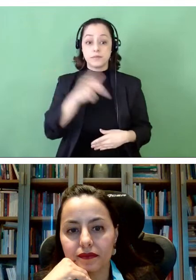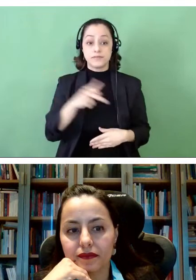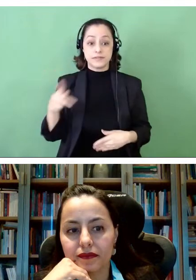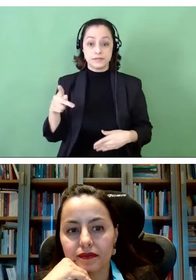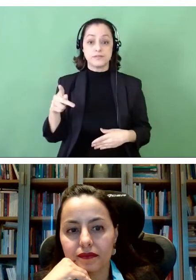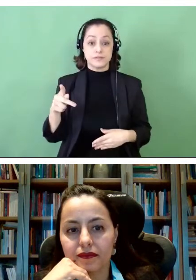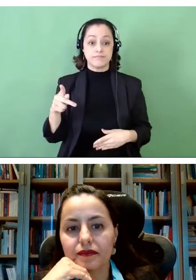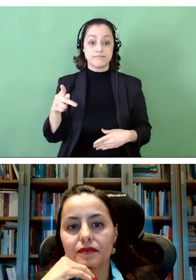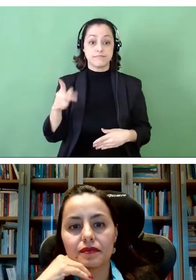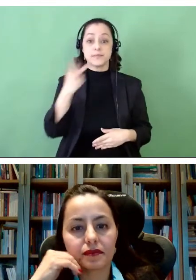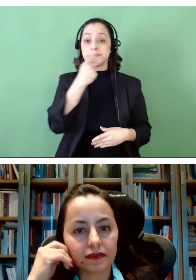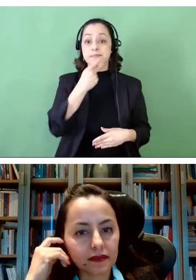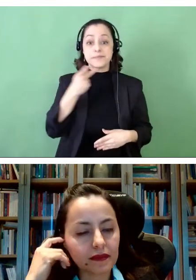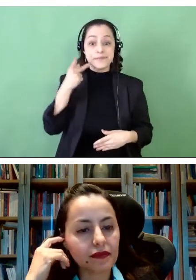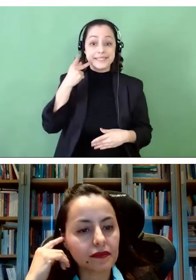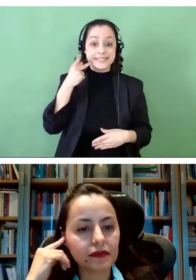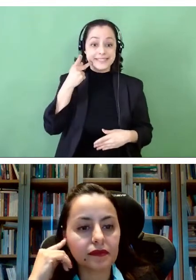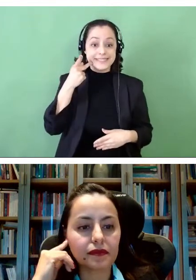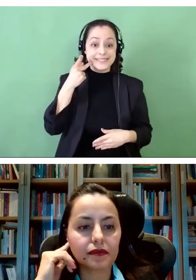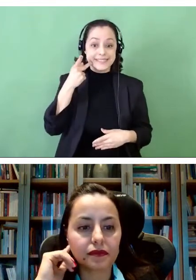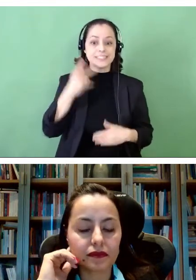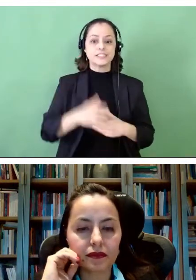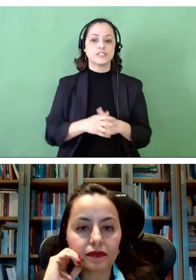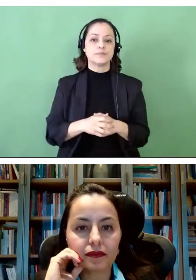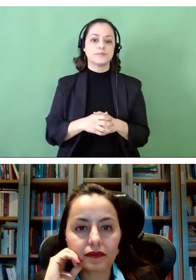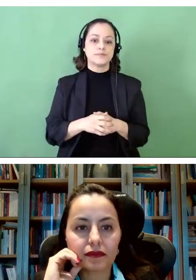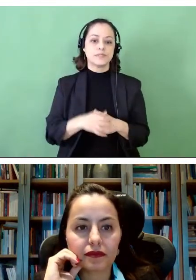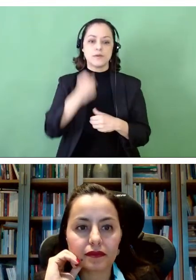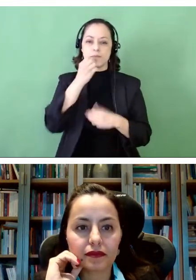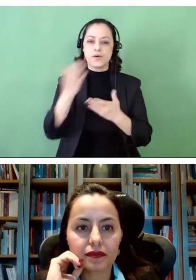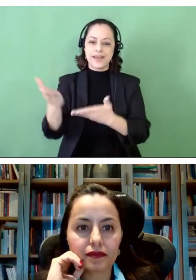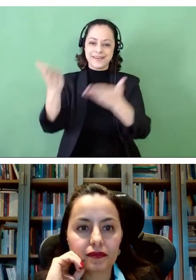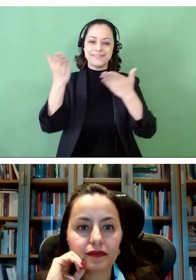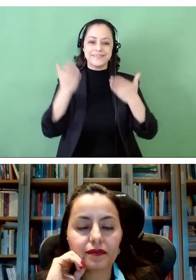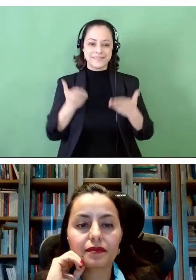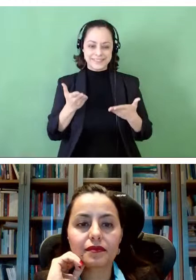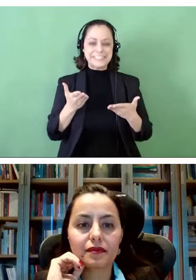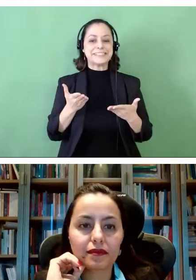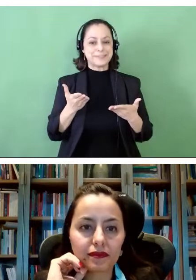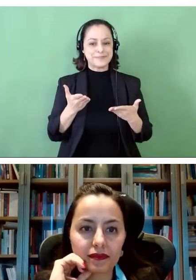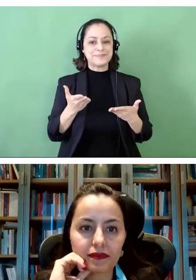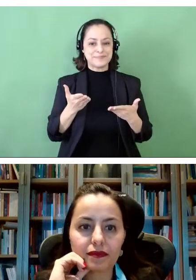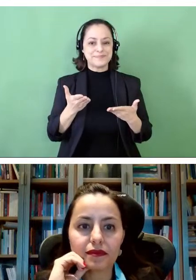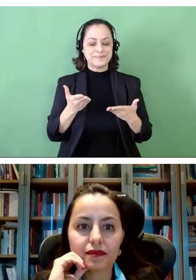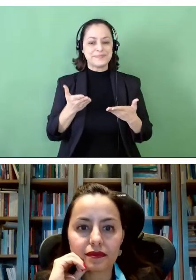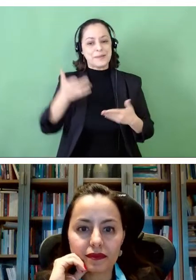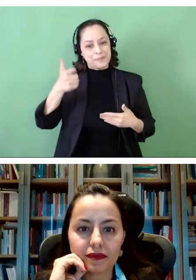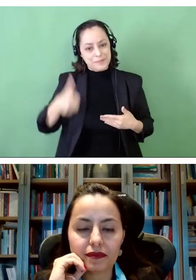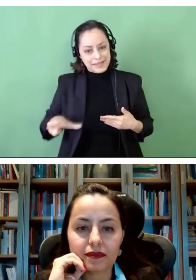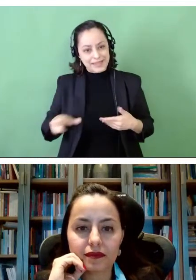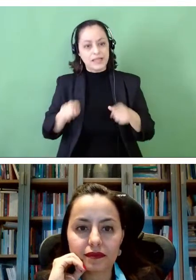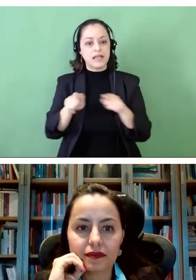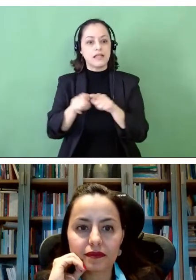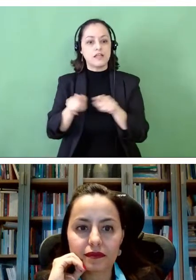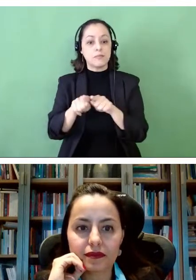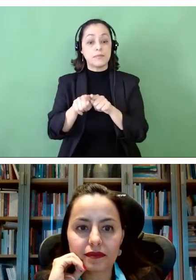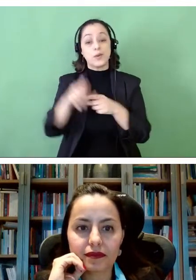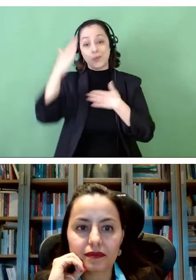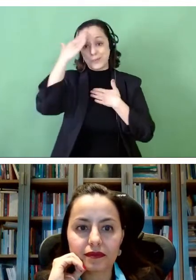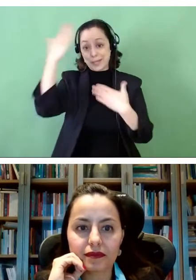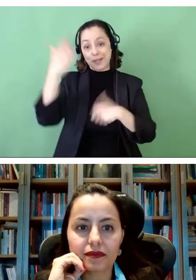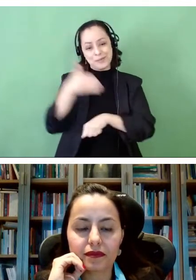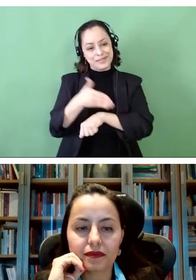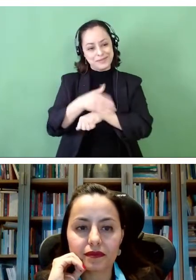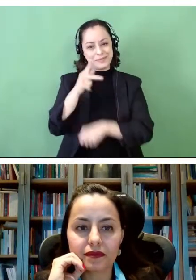passo a palavra à professora Patrícia e dou as boas-vindas uma vez mais. E o nosso muito obrigado pela